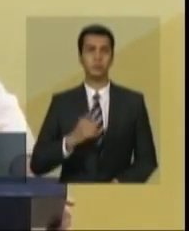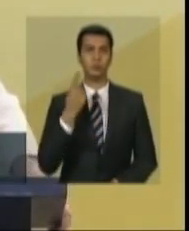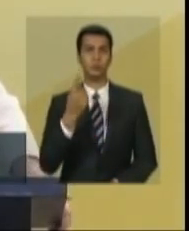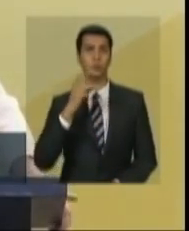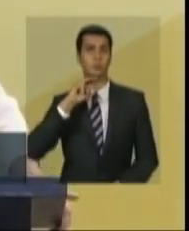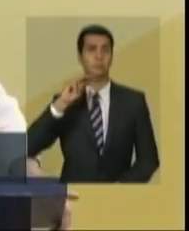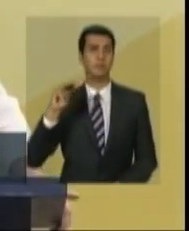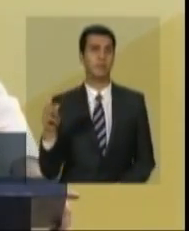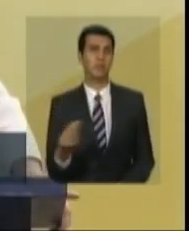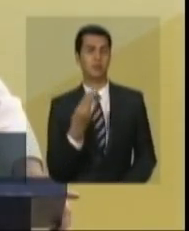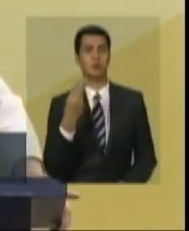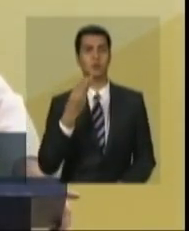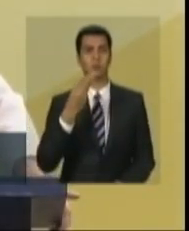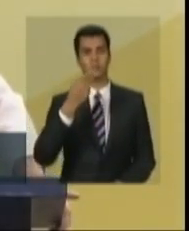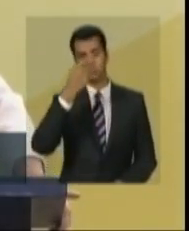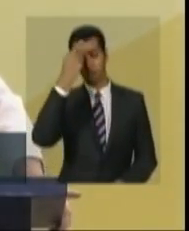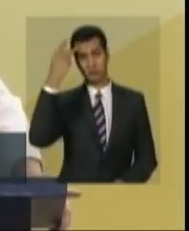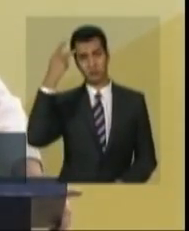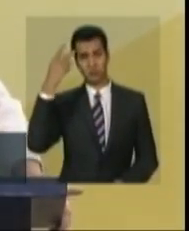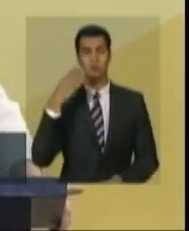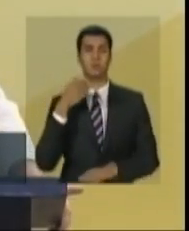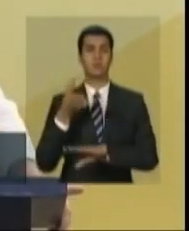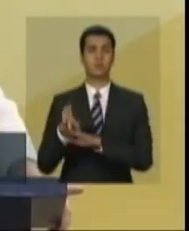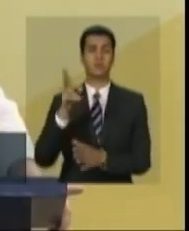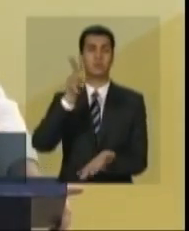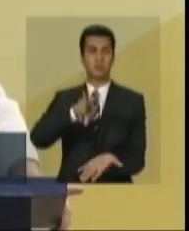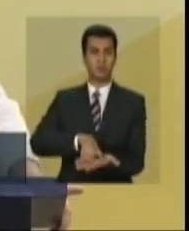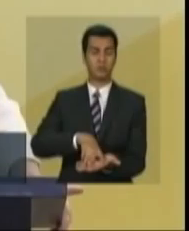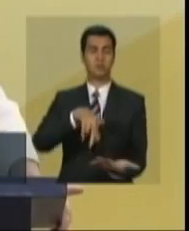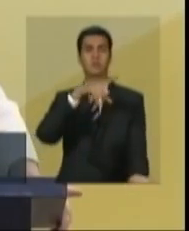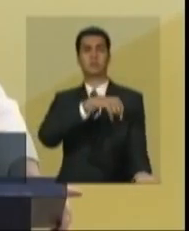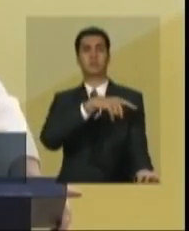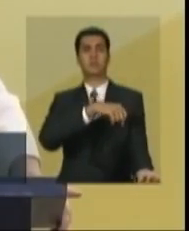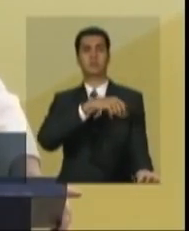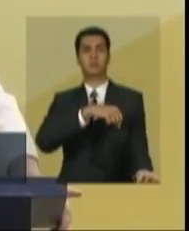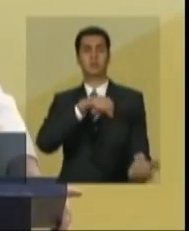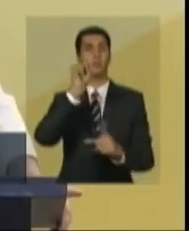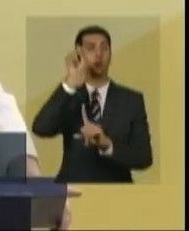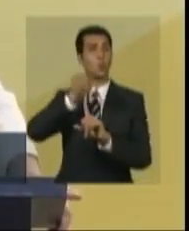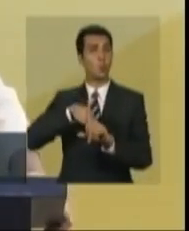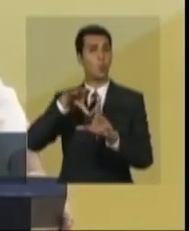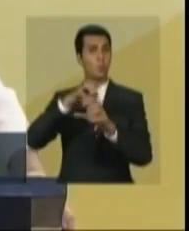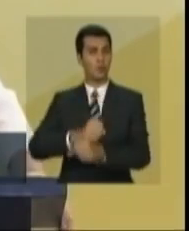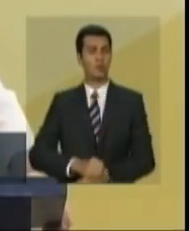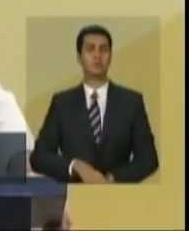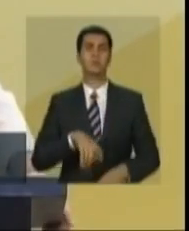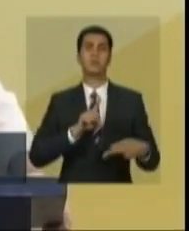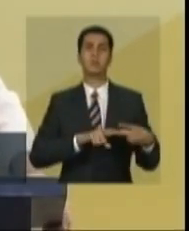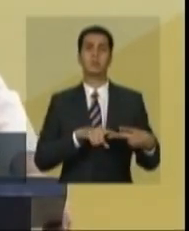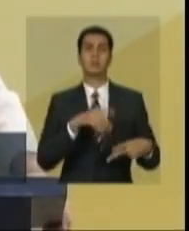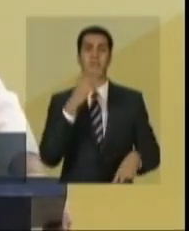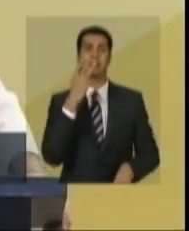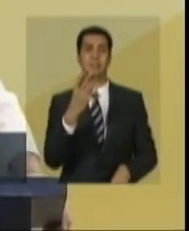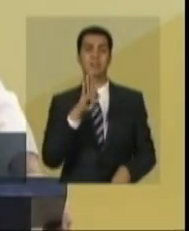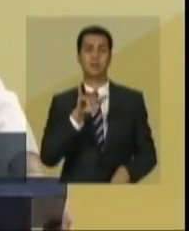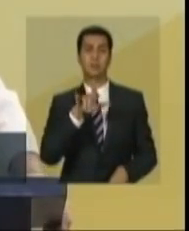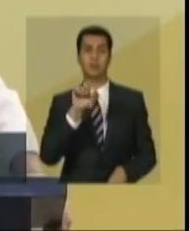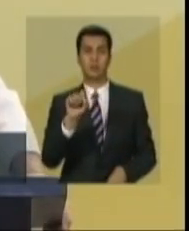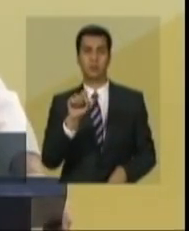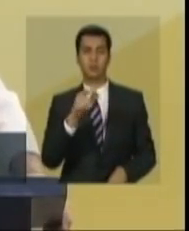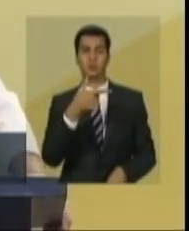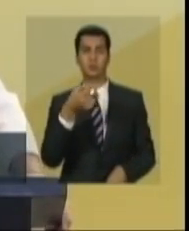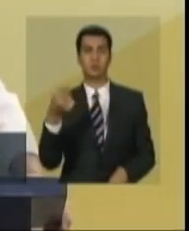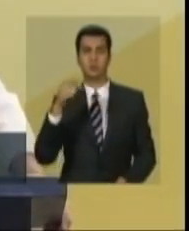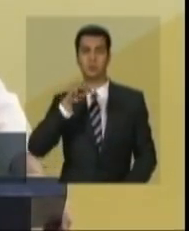de internações por mês. Isso significa 3 bilhões e 200